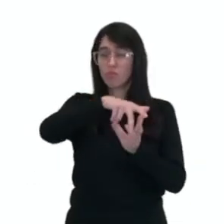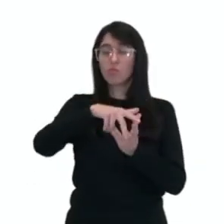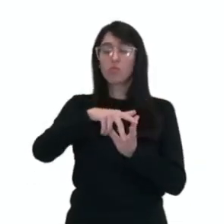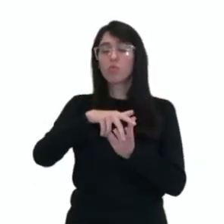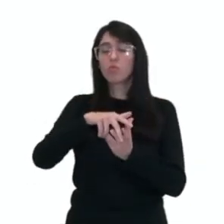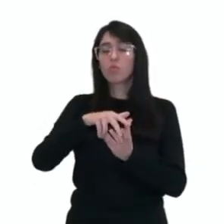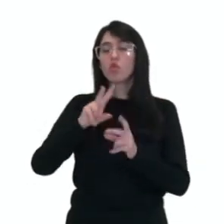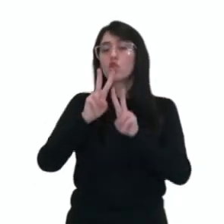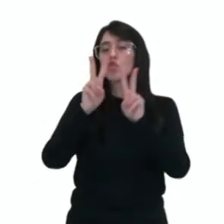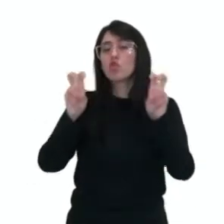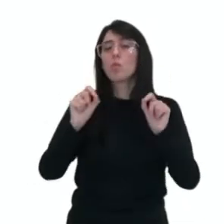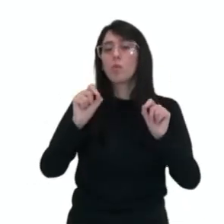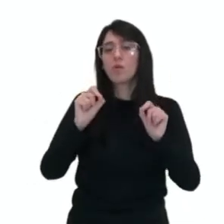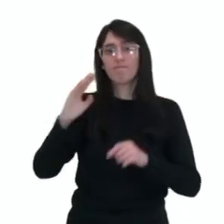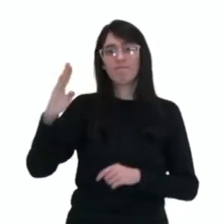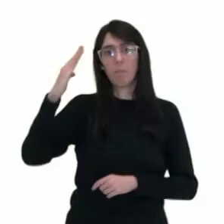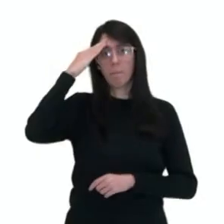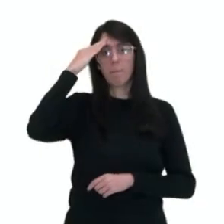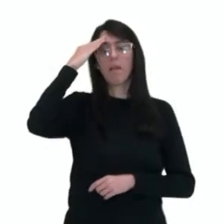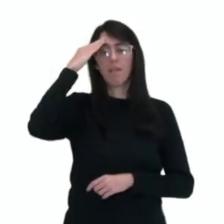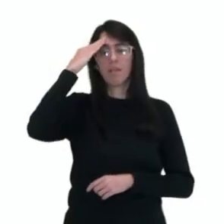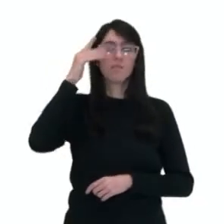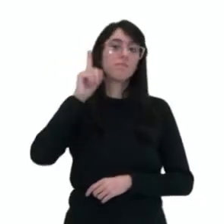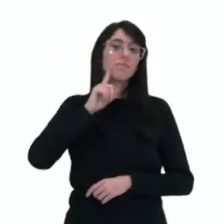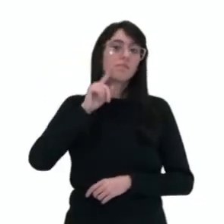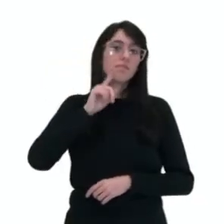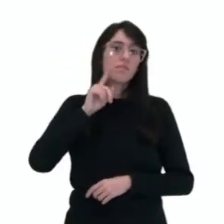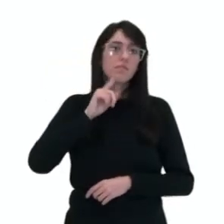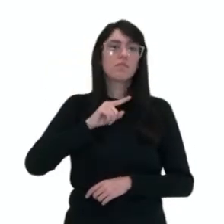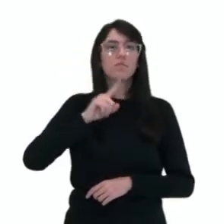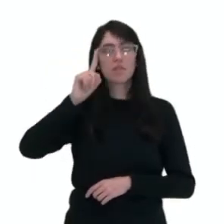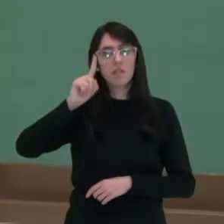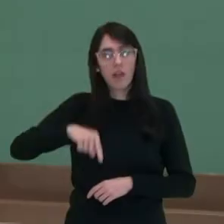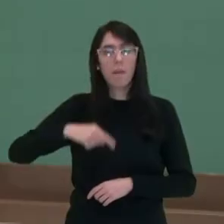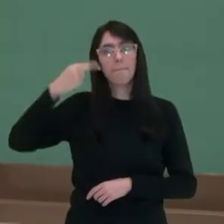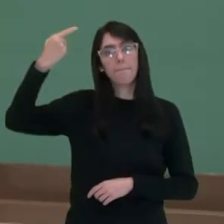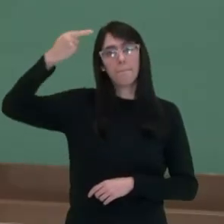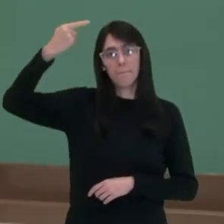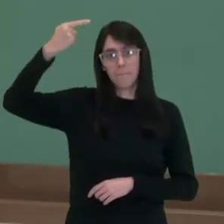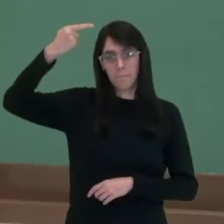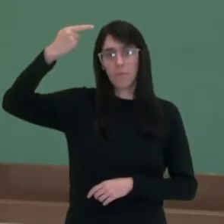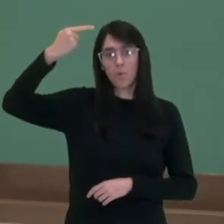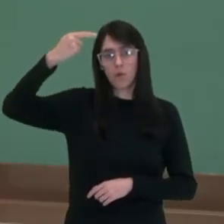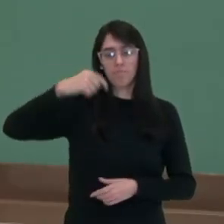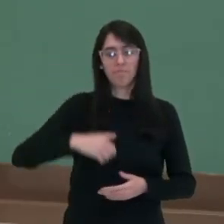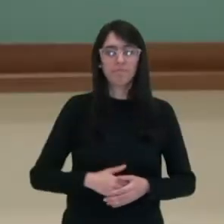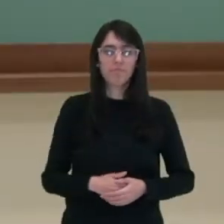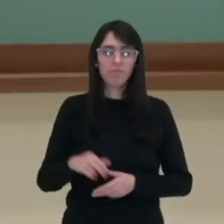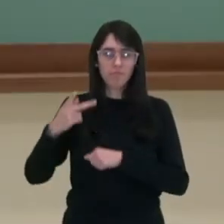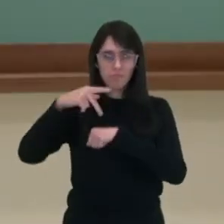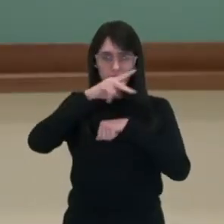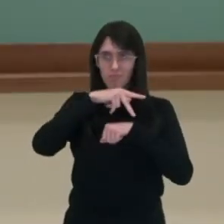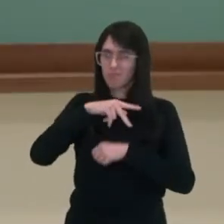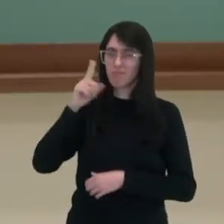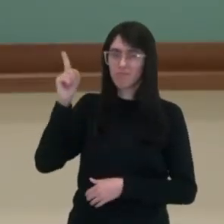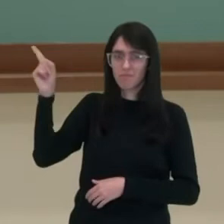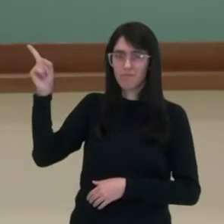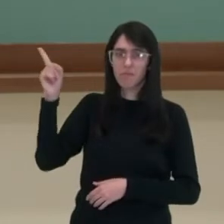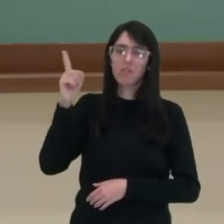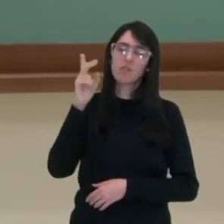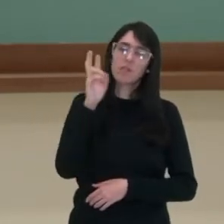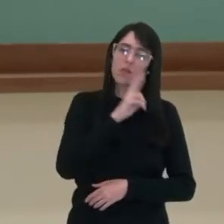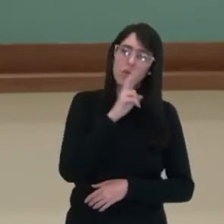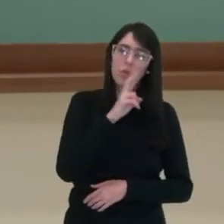poderio militar, sendo que os Estados Unidos ocupam incontestavelmente o primeiro lugar. Todas essas nações aqui citadas, Rússia,